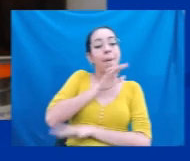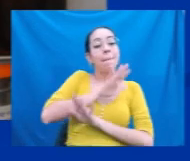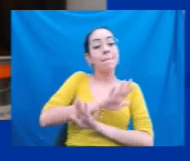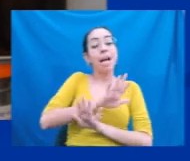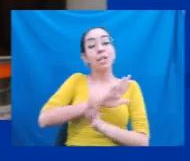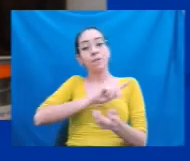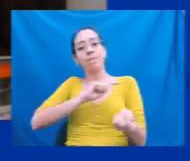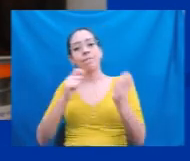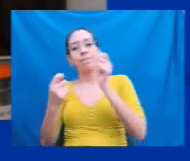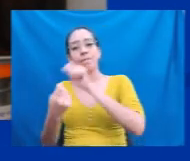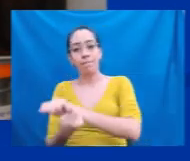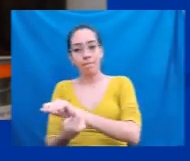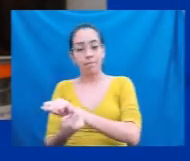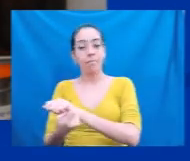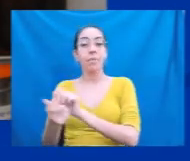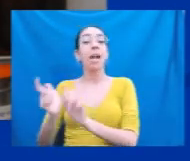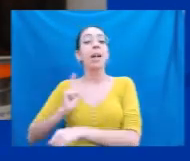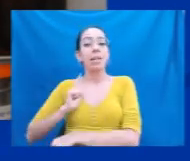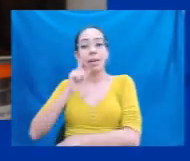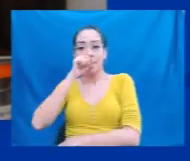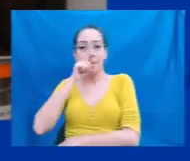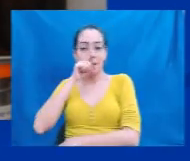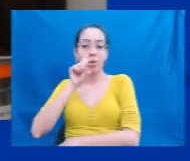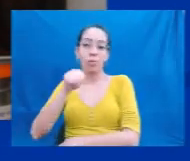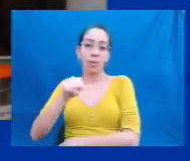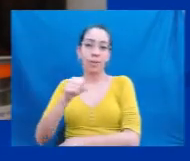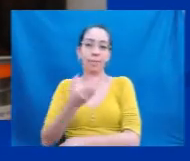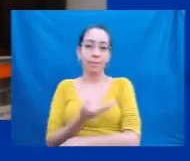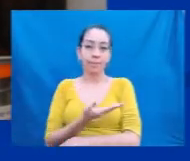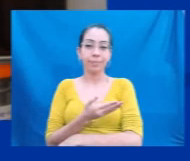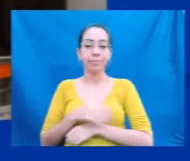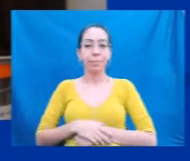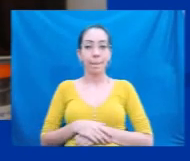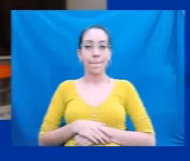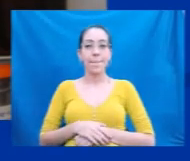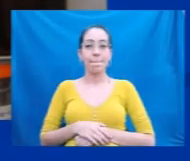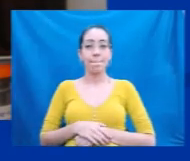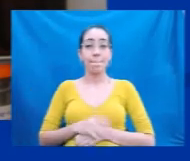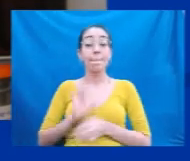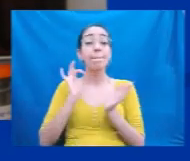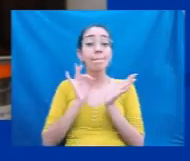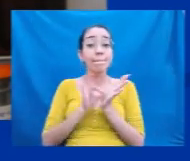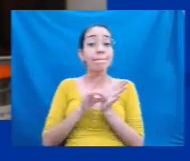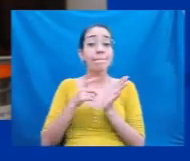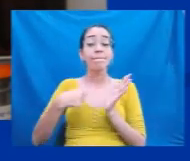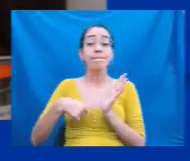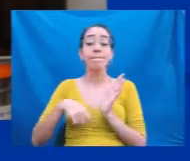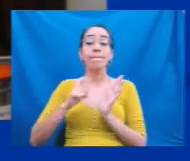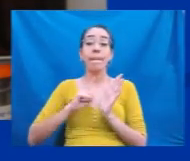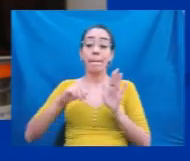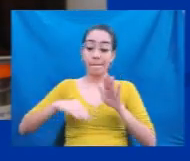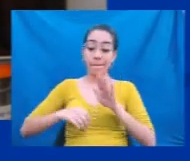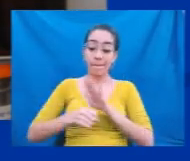o uso laboratorial. Então, existe um risco aí, né? Realmente tem que estar dentro da